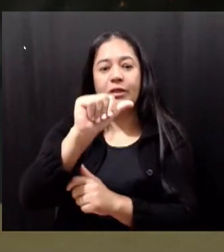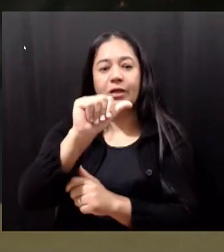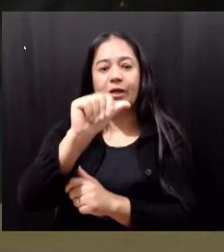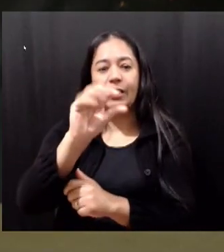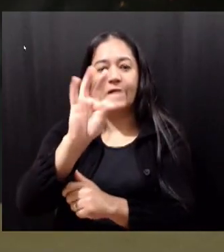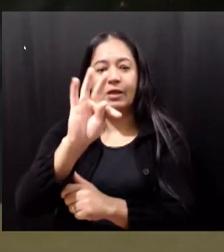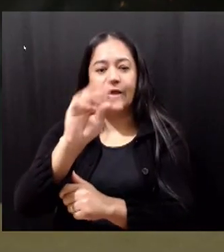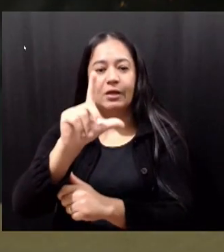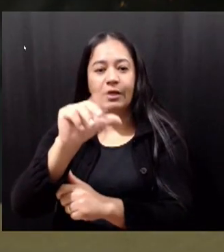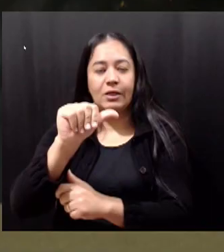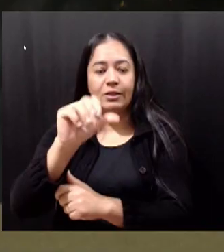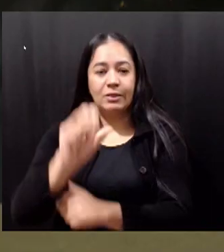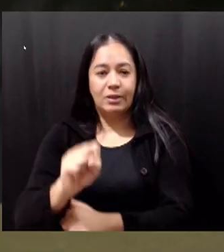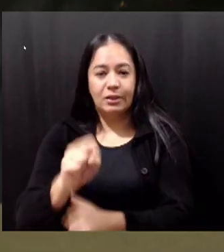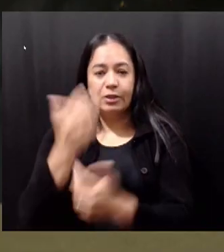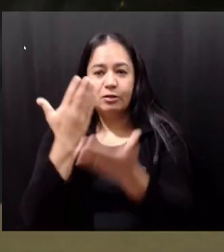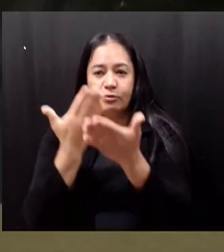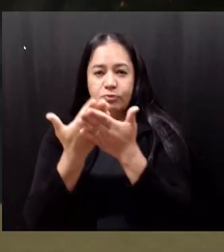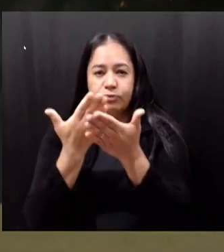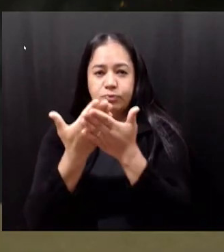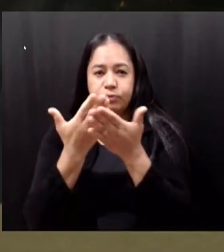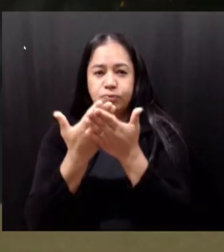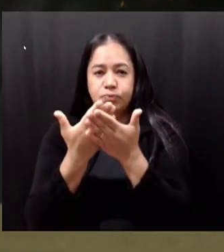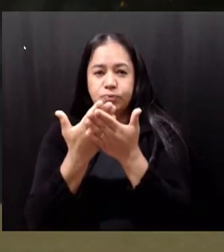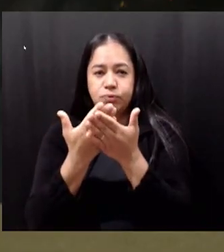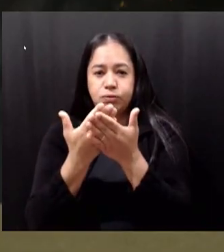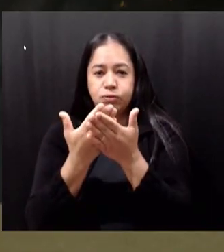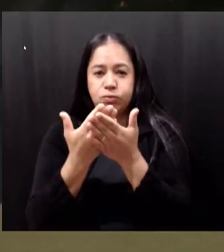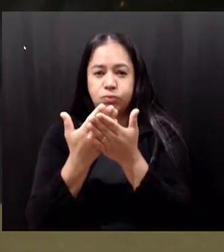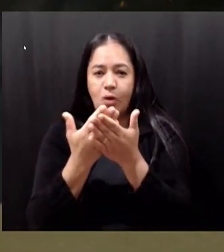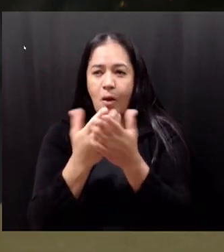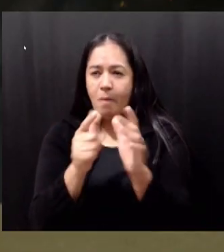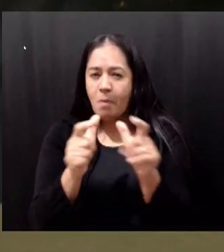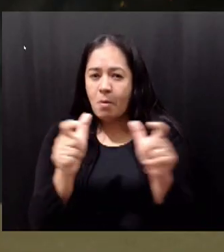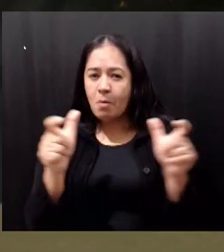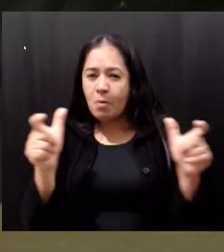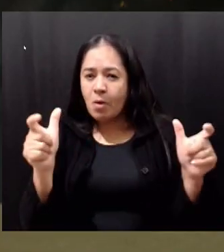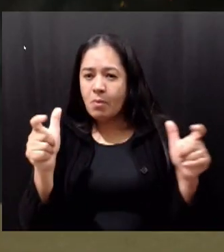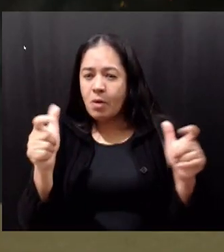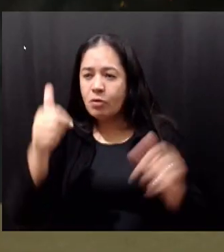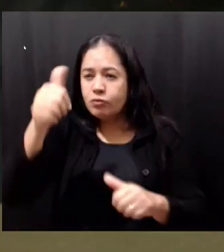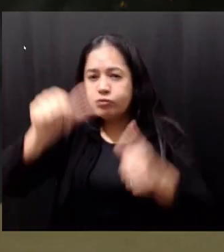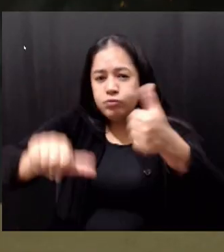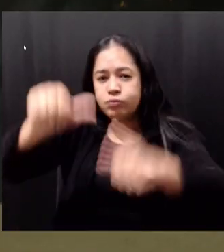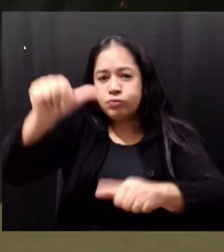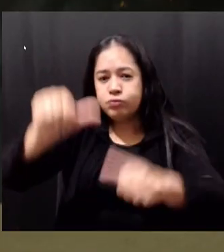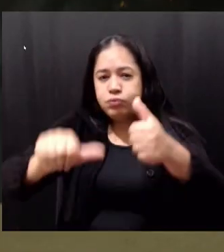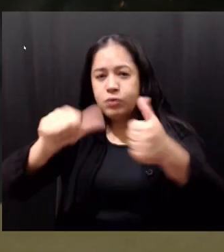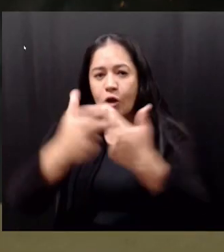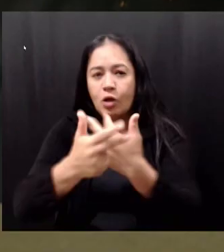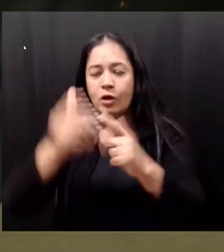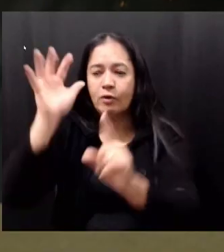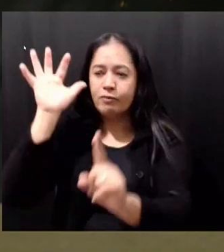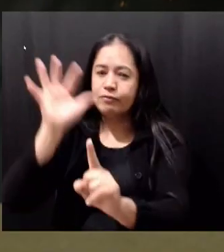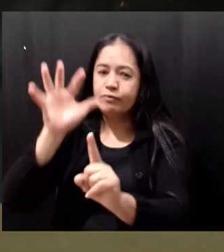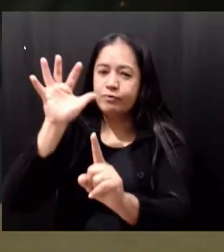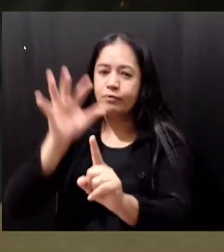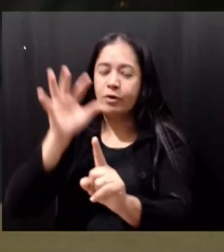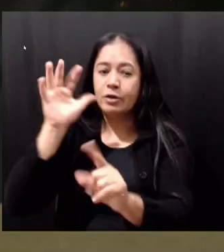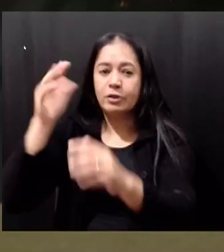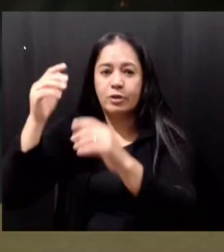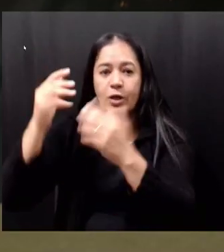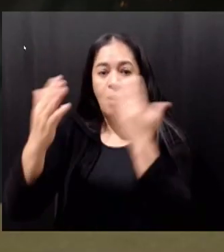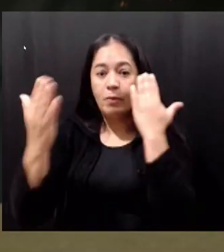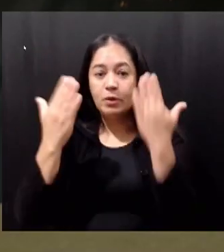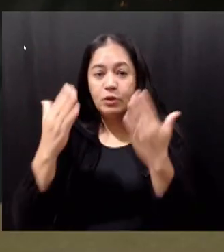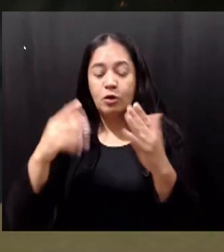estudo abrangente analisa os fatores que influenciam o bem-estar psicológico da população brasileira e, segundo o